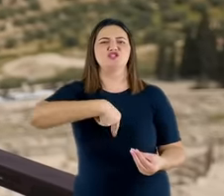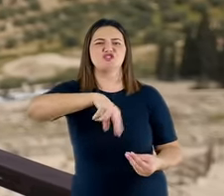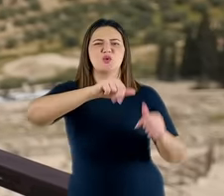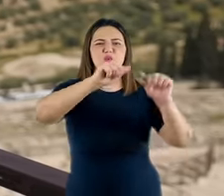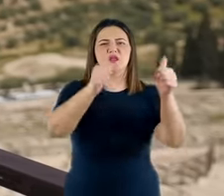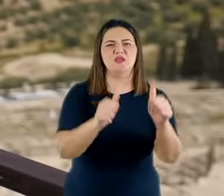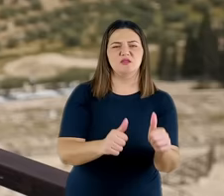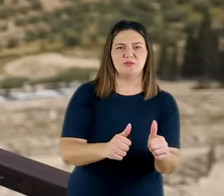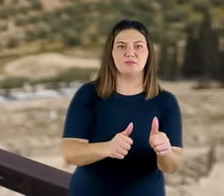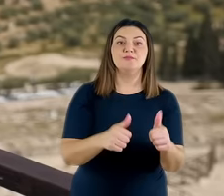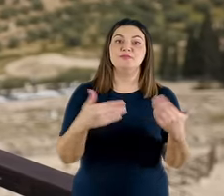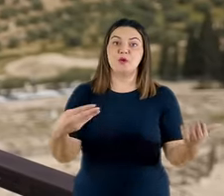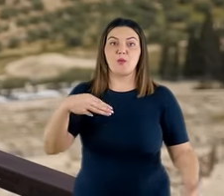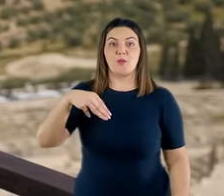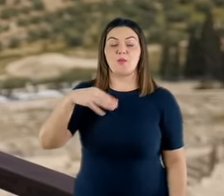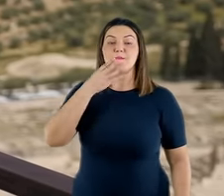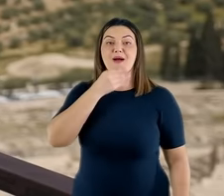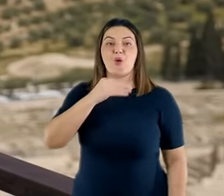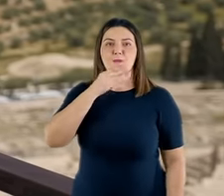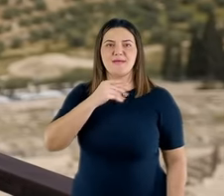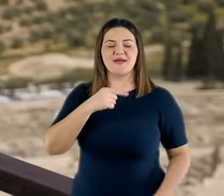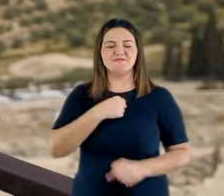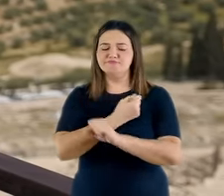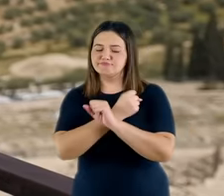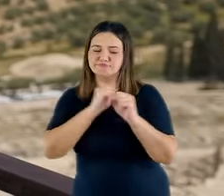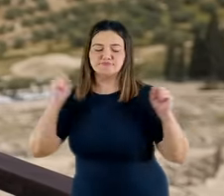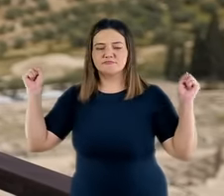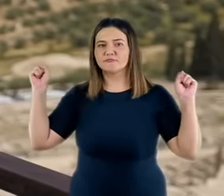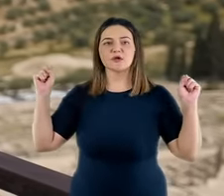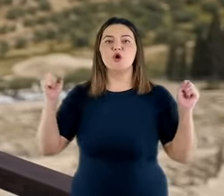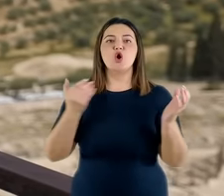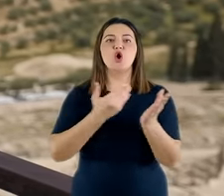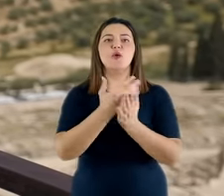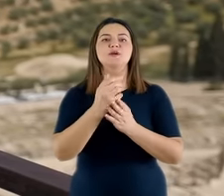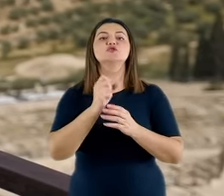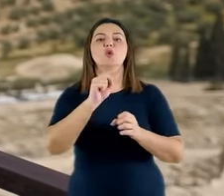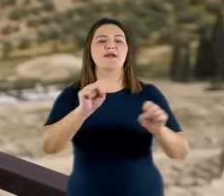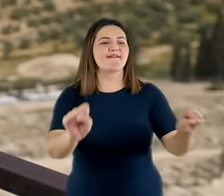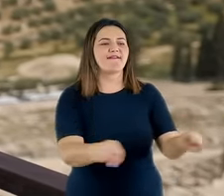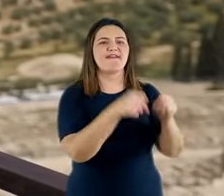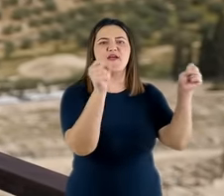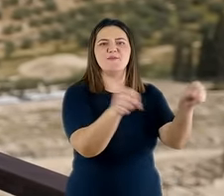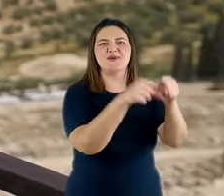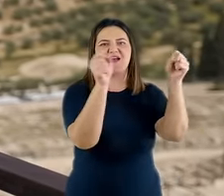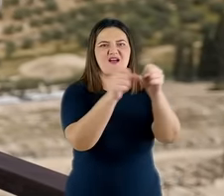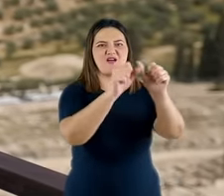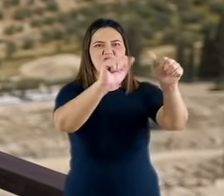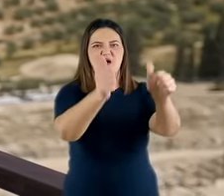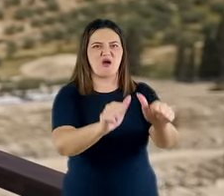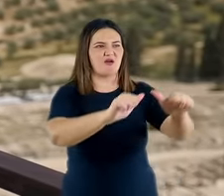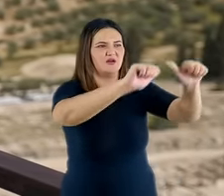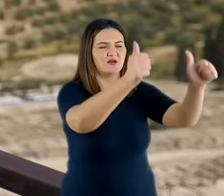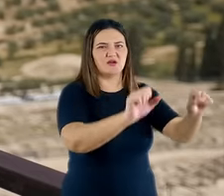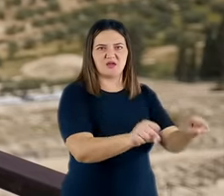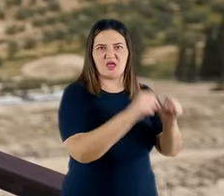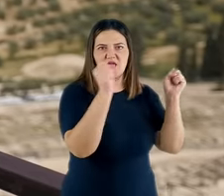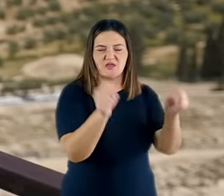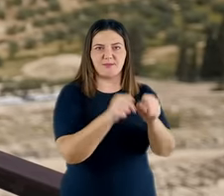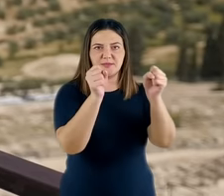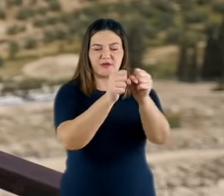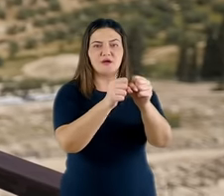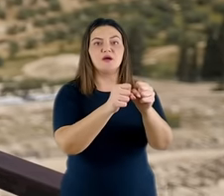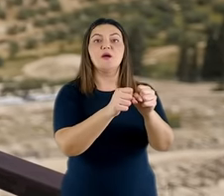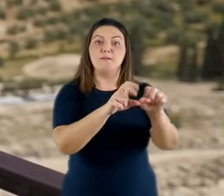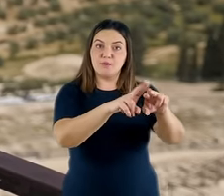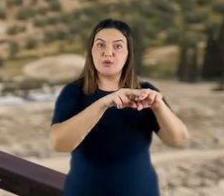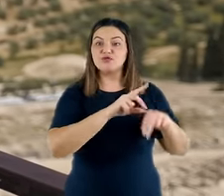local. Maomé, então, acabou tendo uma revolta com aquilo e começou a quebrar os objetos de idolatria, o que acabou